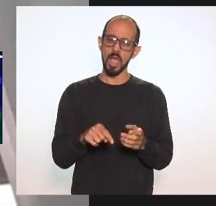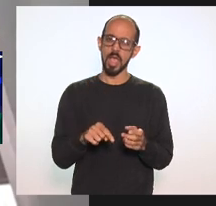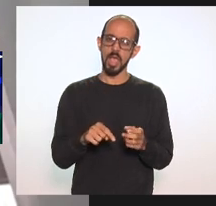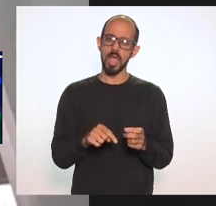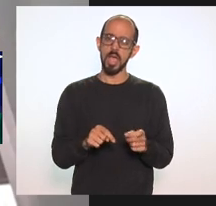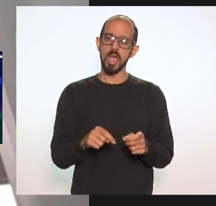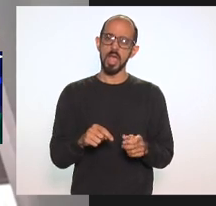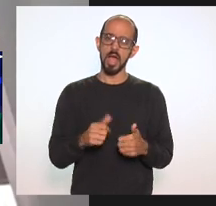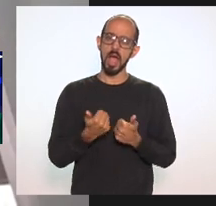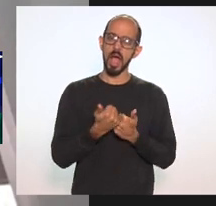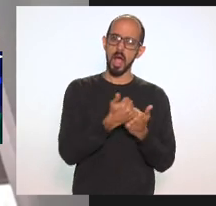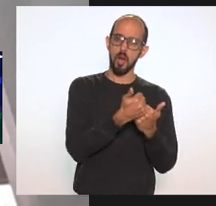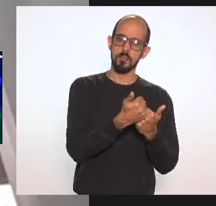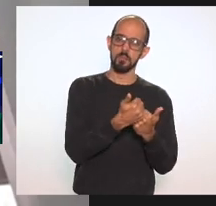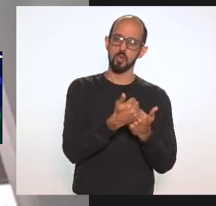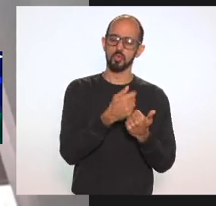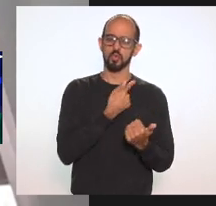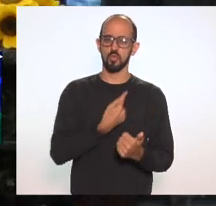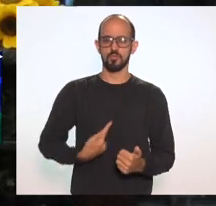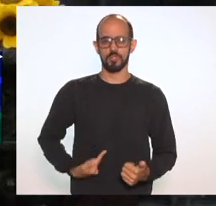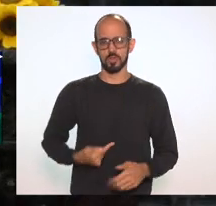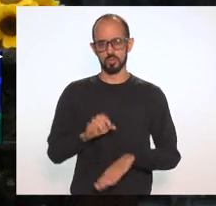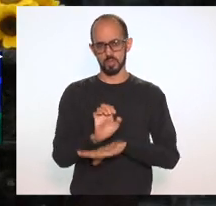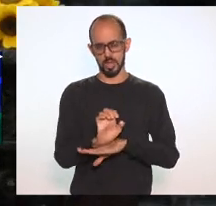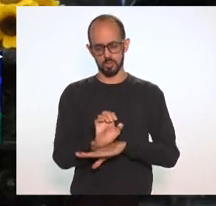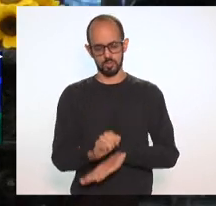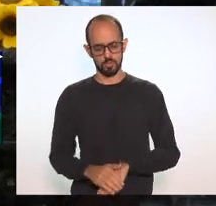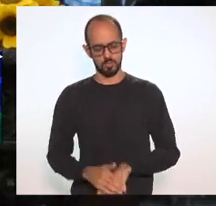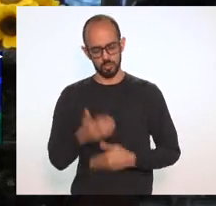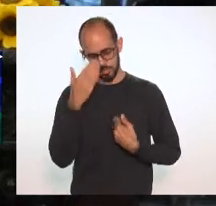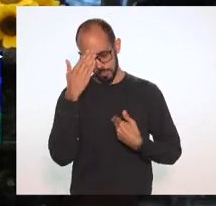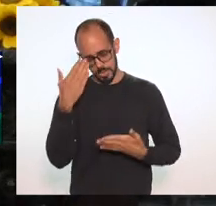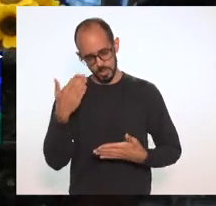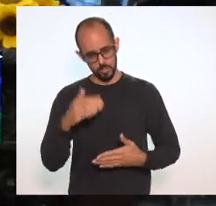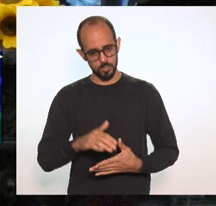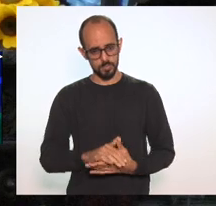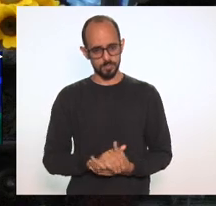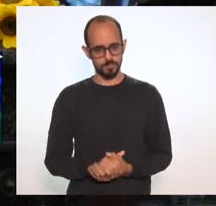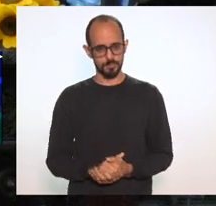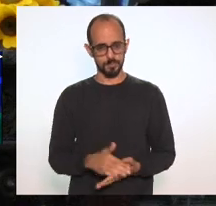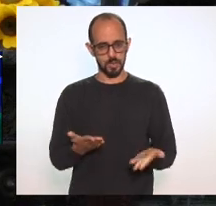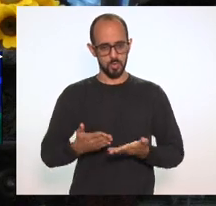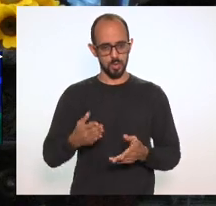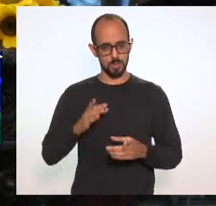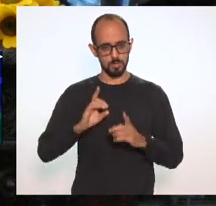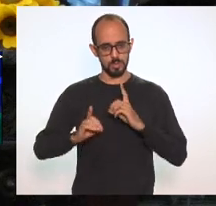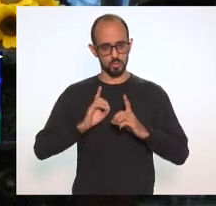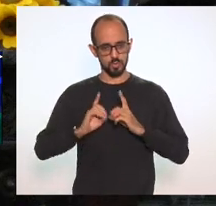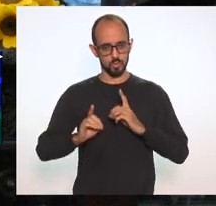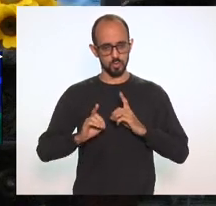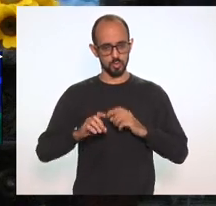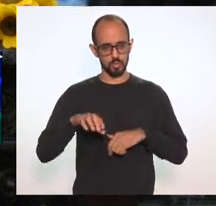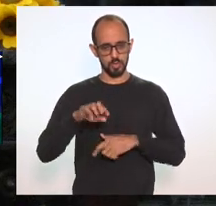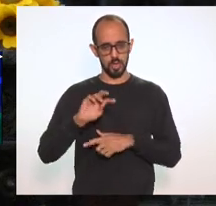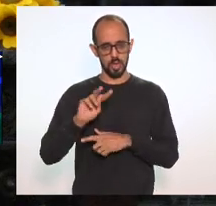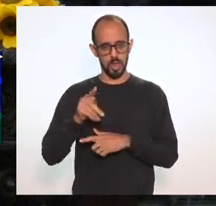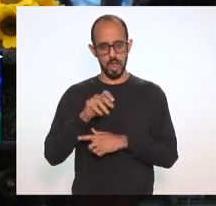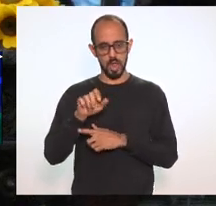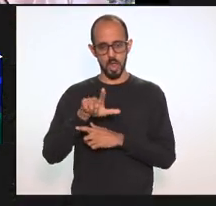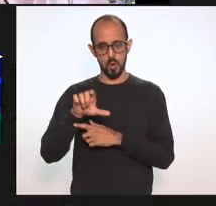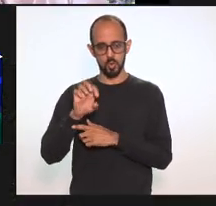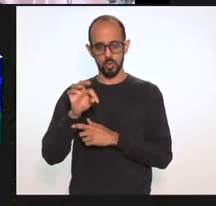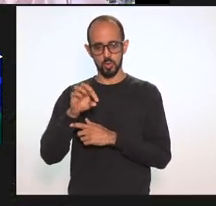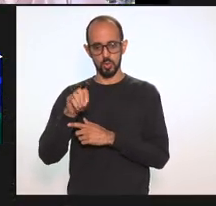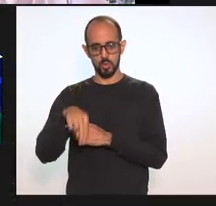Governo do Estado Muito obrigado senhores e para discutir Deputado Elton Cristo